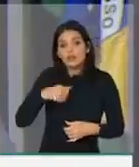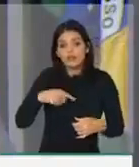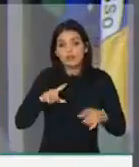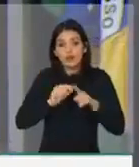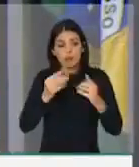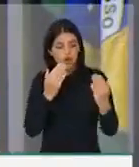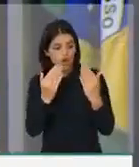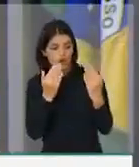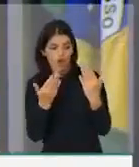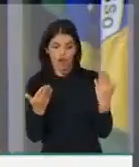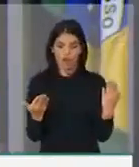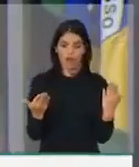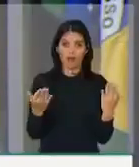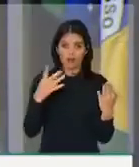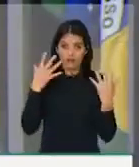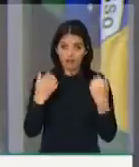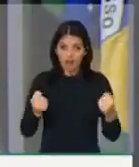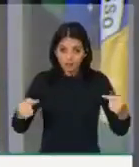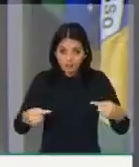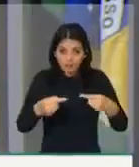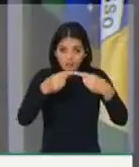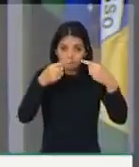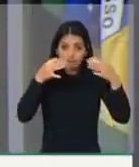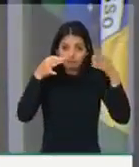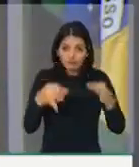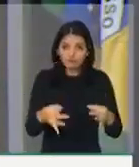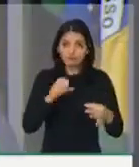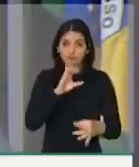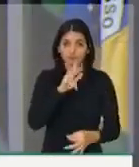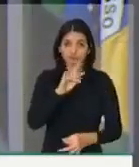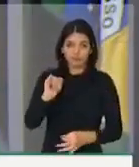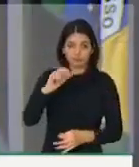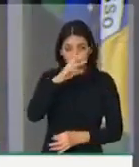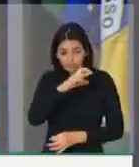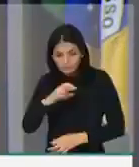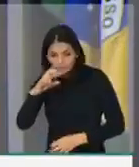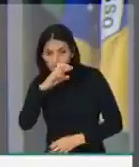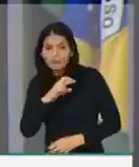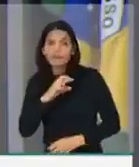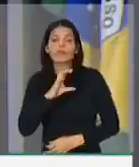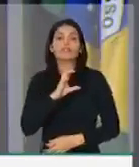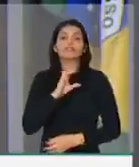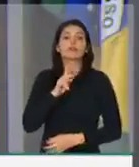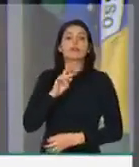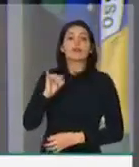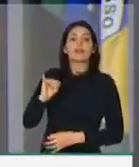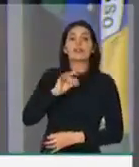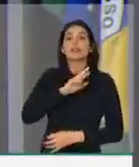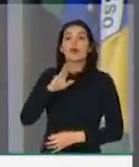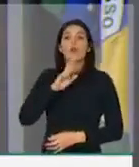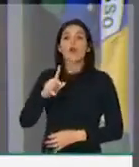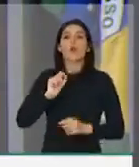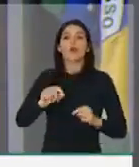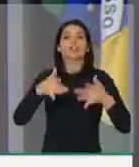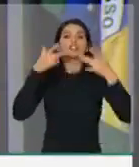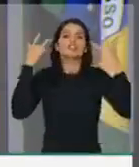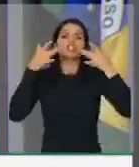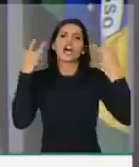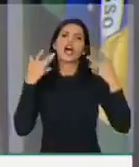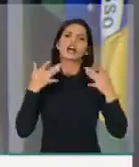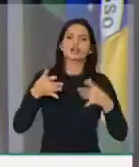a comparação Vamos casar a CPI para investigar a CPI não é para fazer Palco o teatro